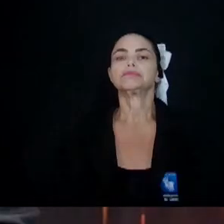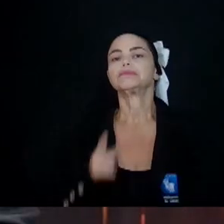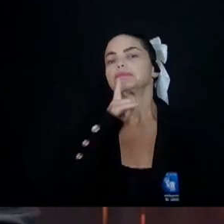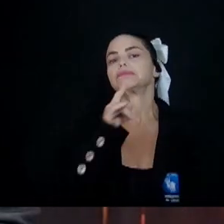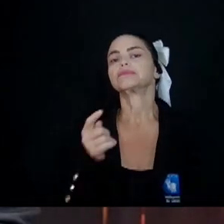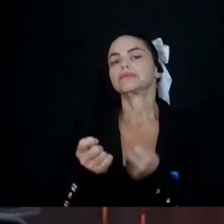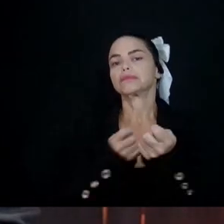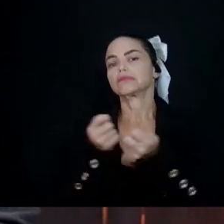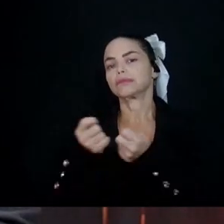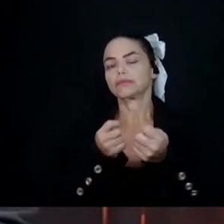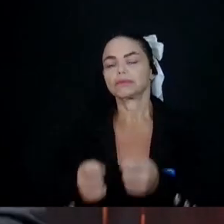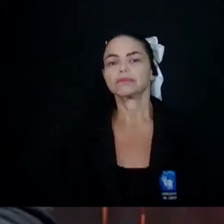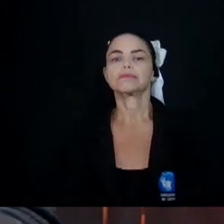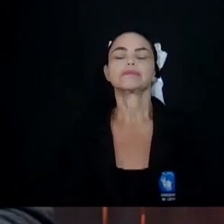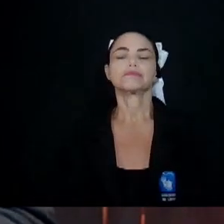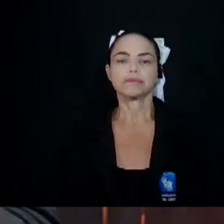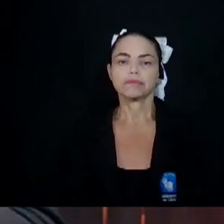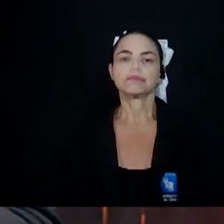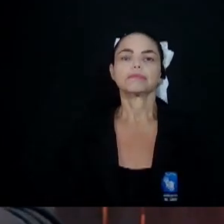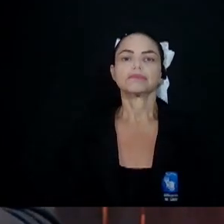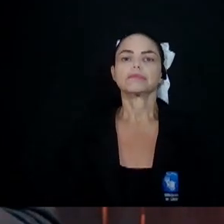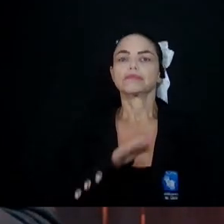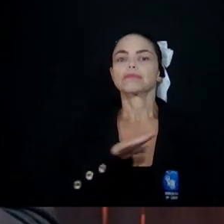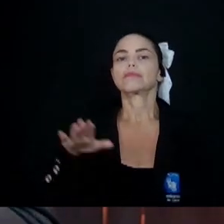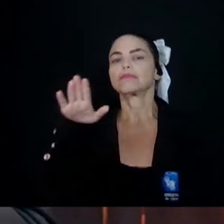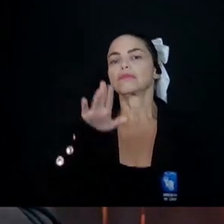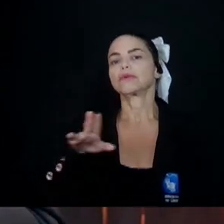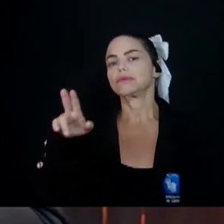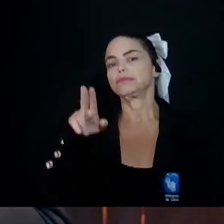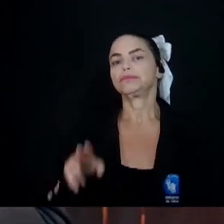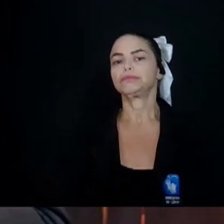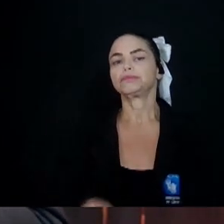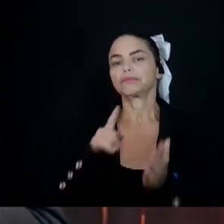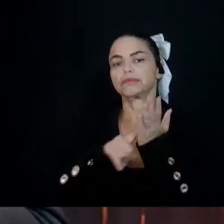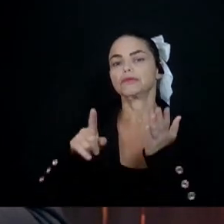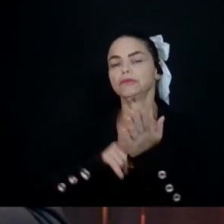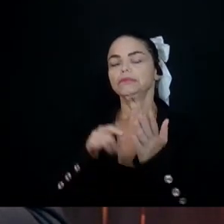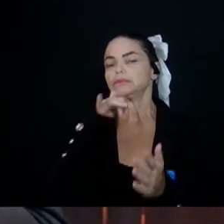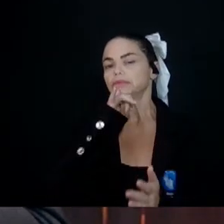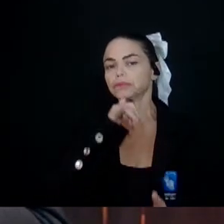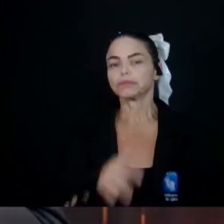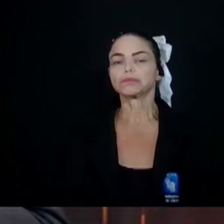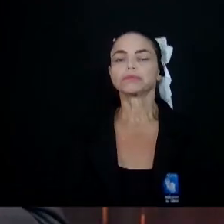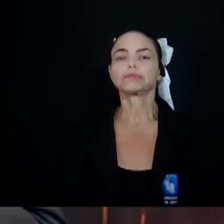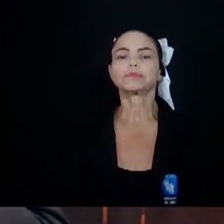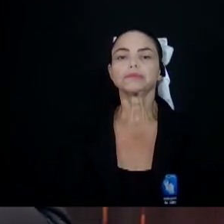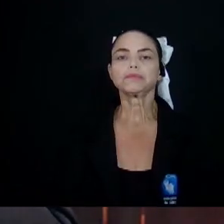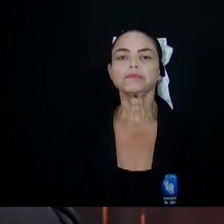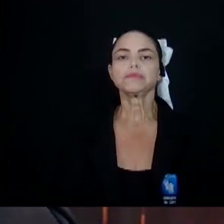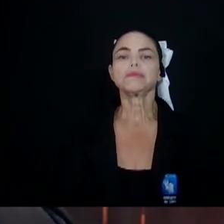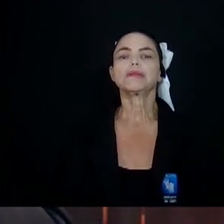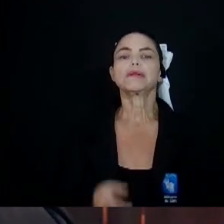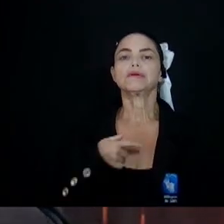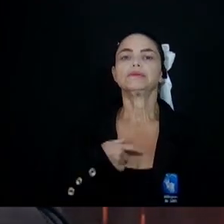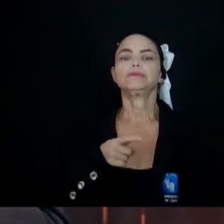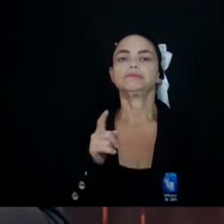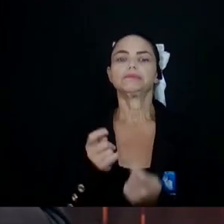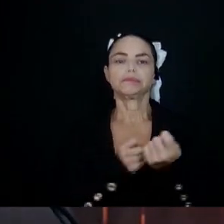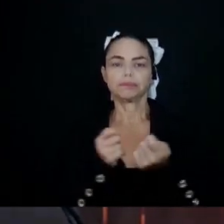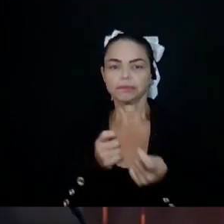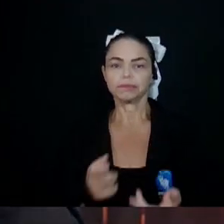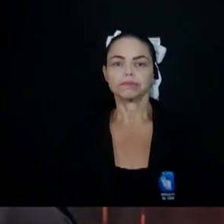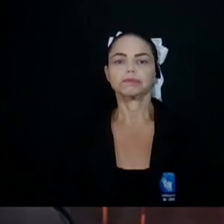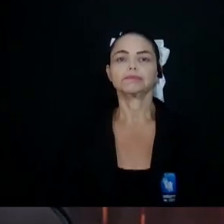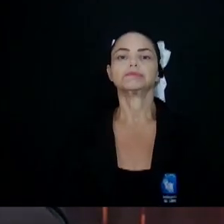controlem como a criança está utilizando o celular, por exemplo. Então, ele consegue estipular